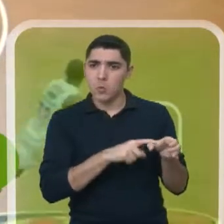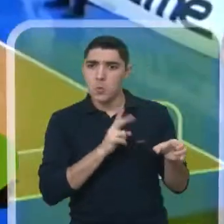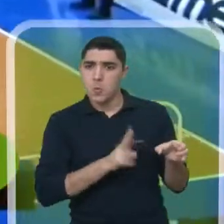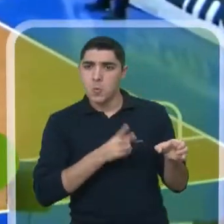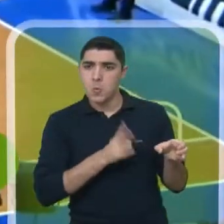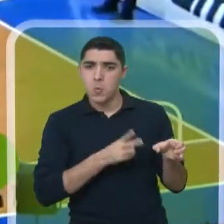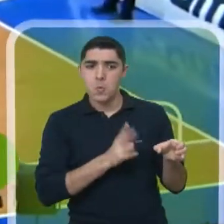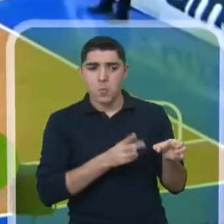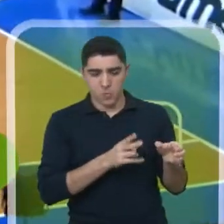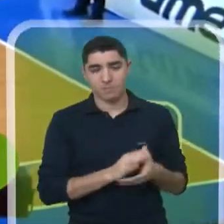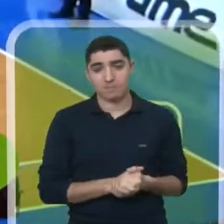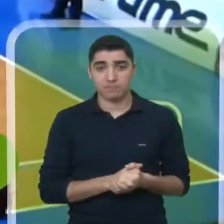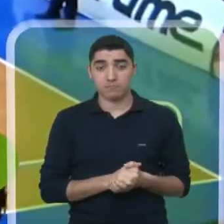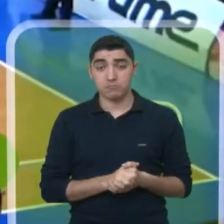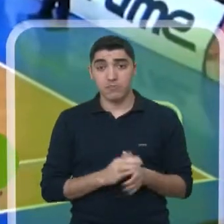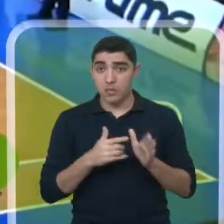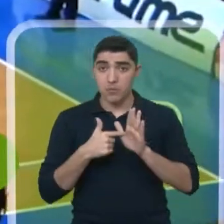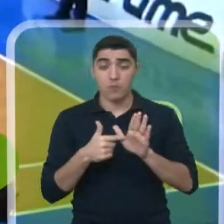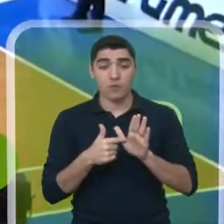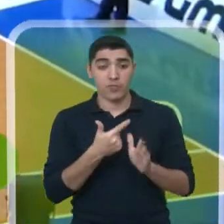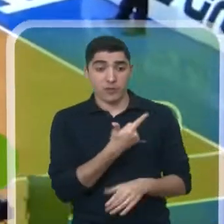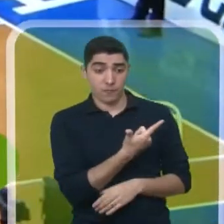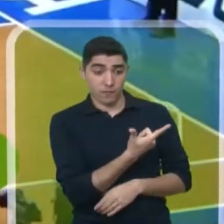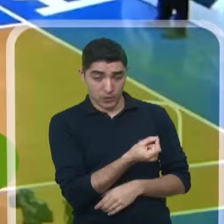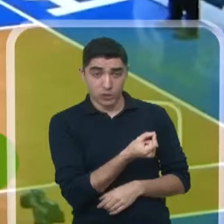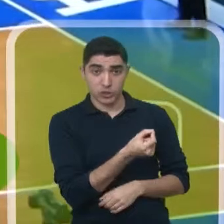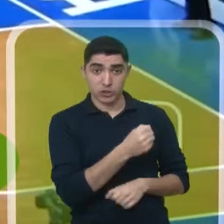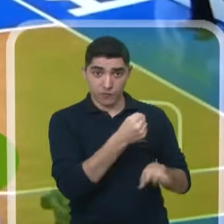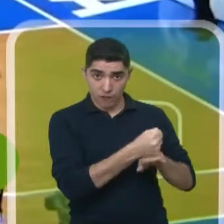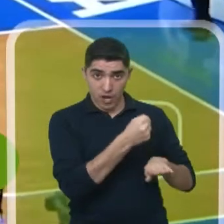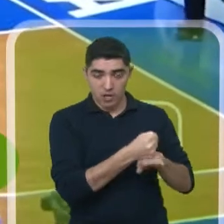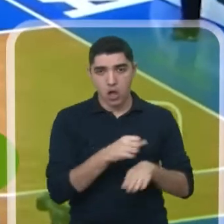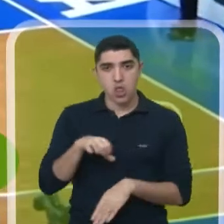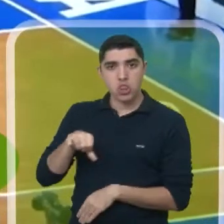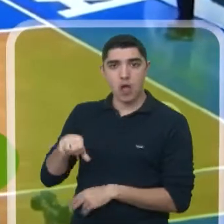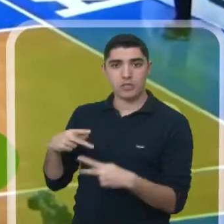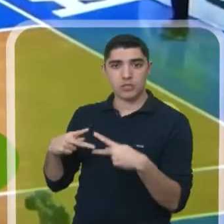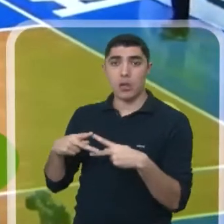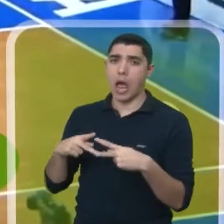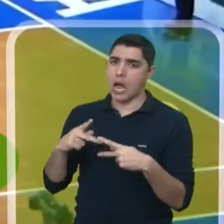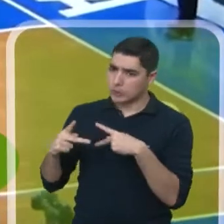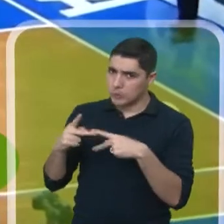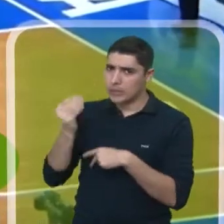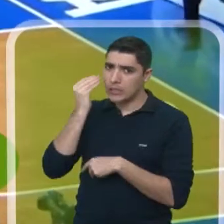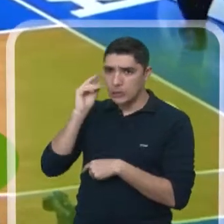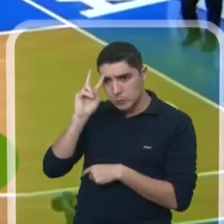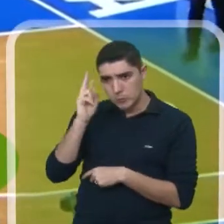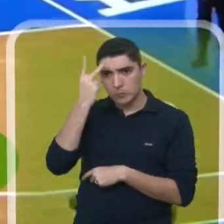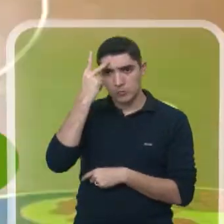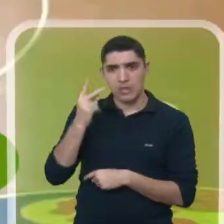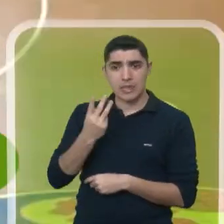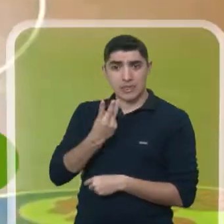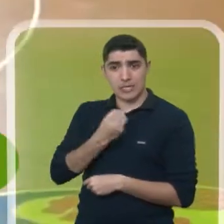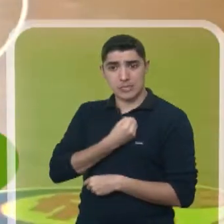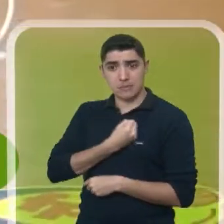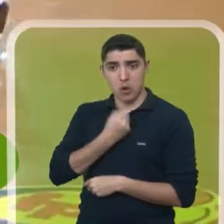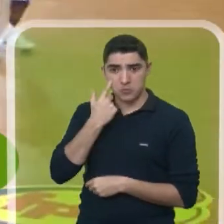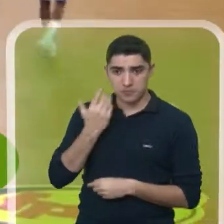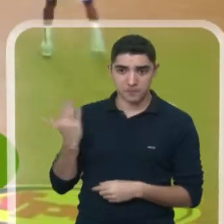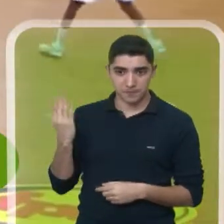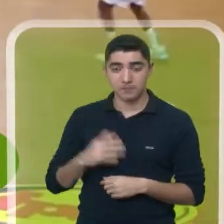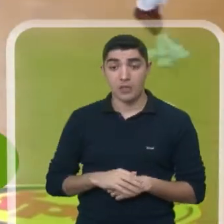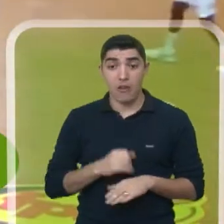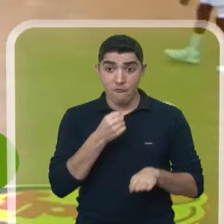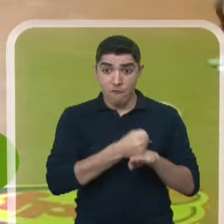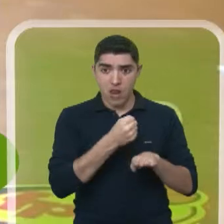qualidade. O placar mostrava 20-9 para Franca quando Dimitri descontou neste gatilhaço de 3. Franca